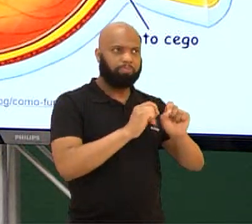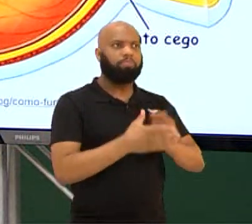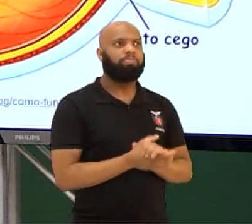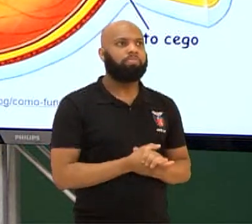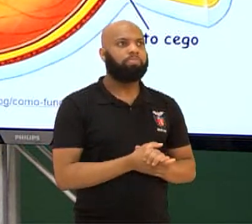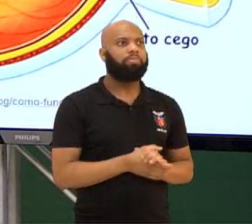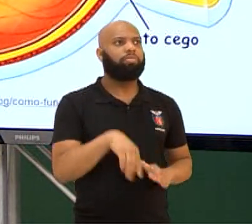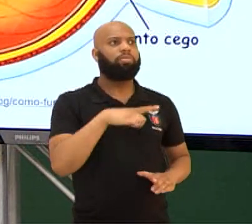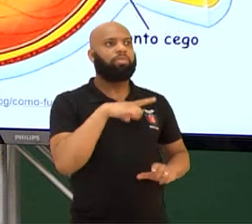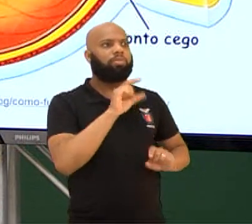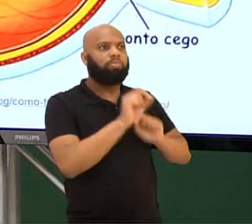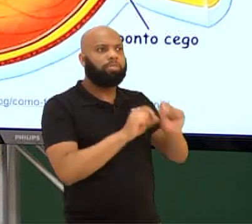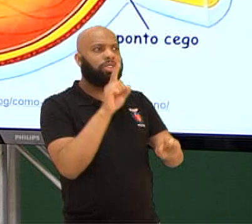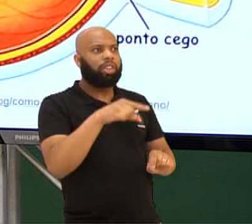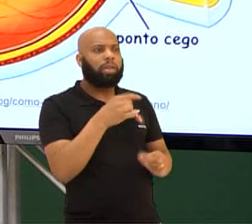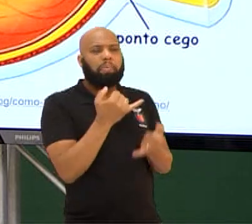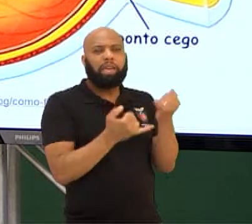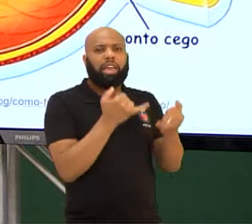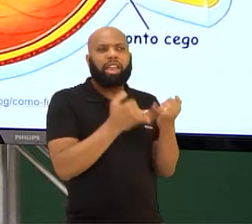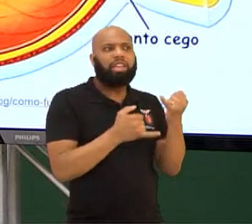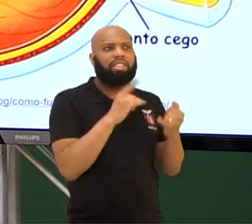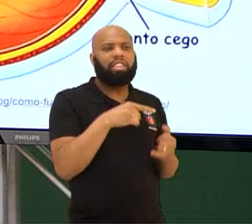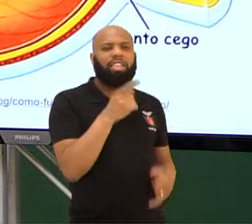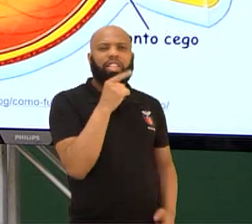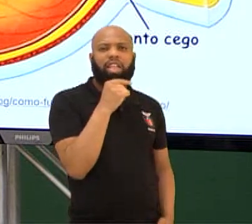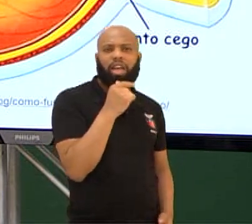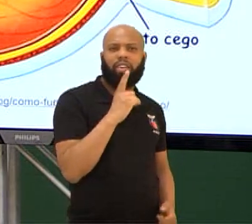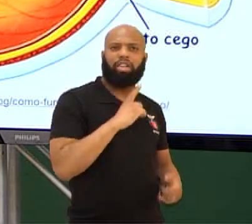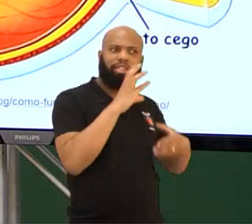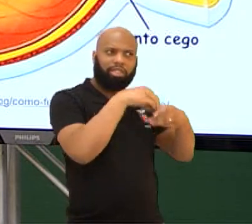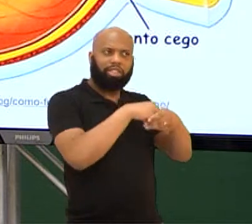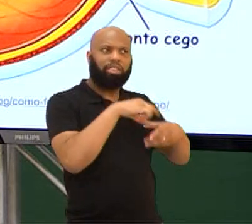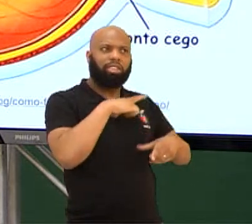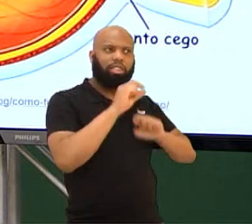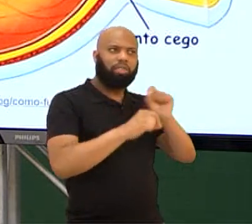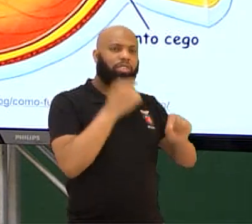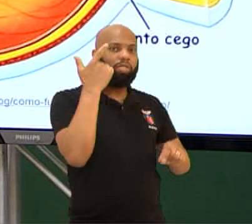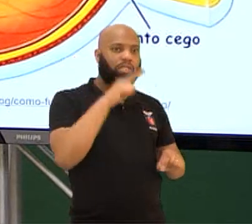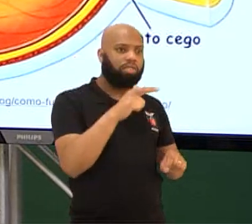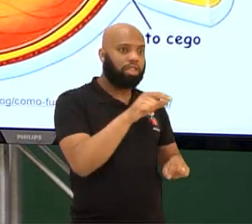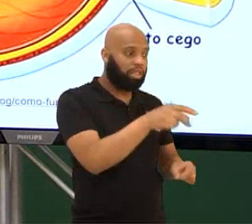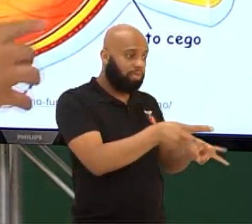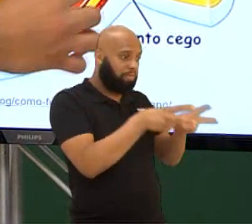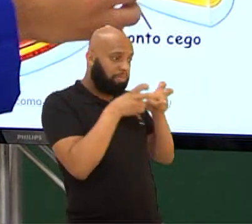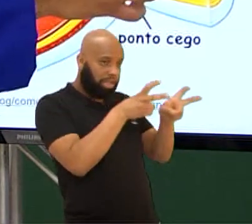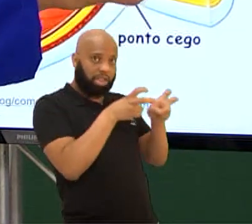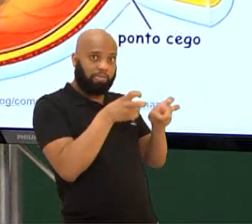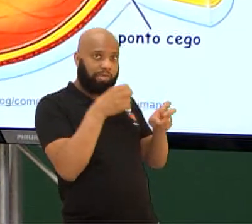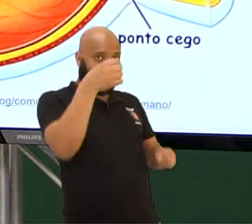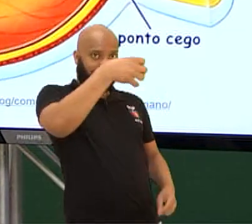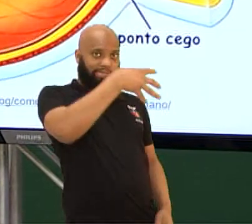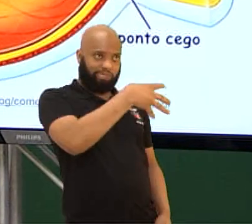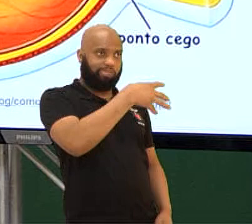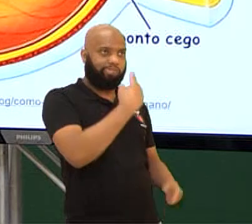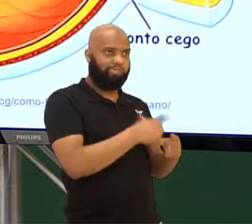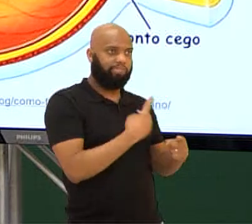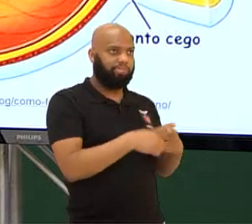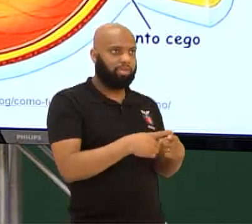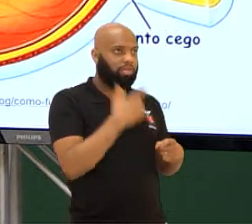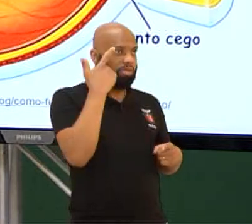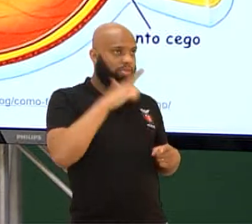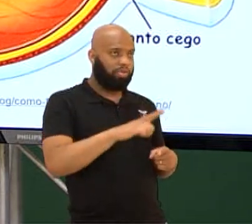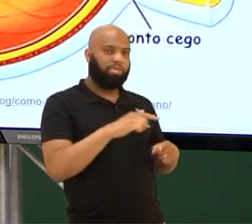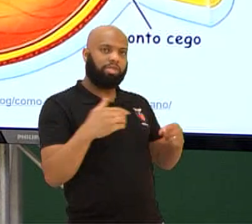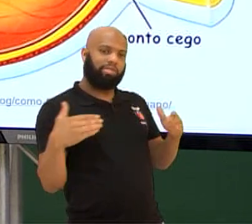exemplo, ele é como se fosse assim uma água cristalizada, por onde você tem o fluxo luminoso, que ele passa por ele e chega até a